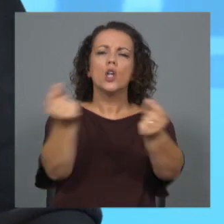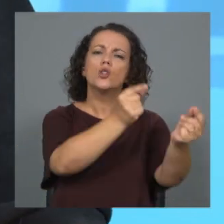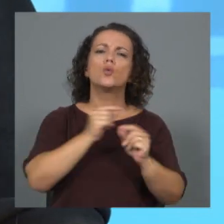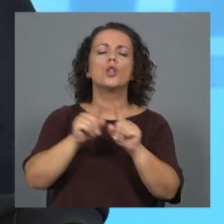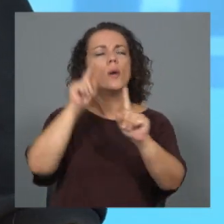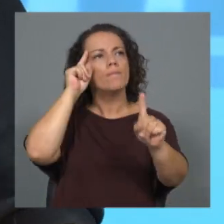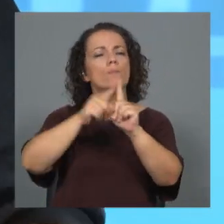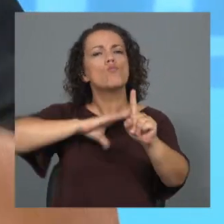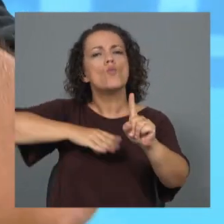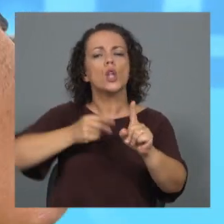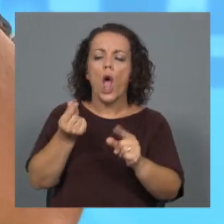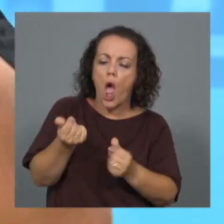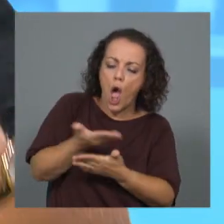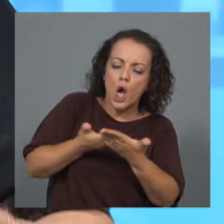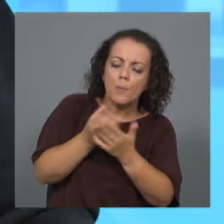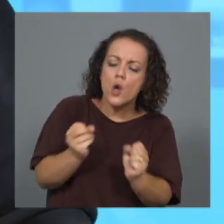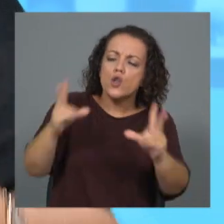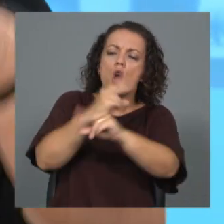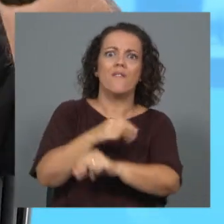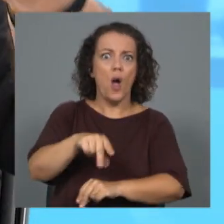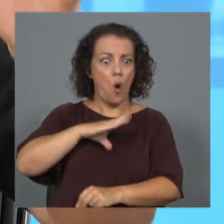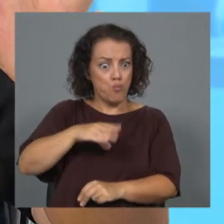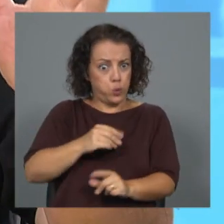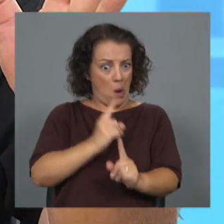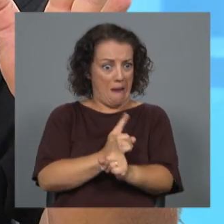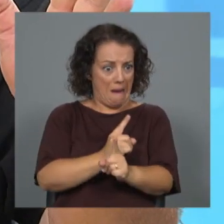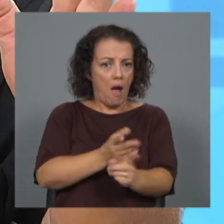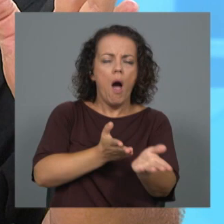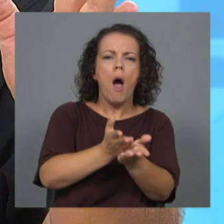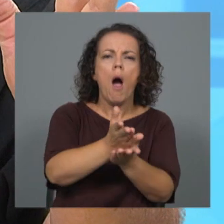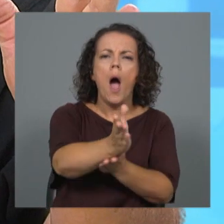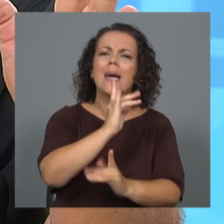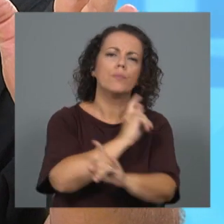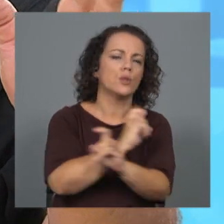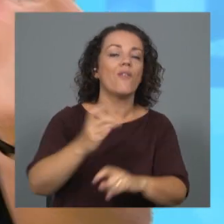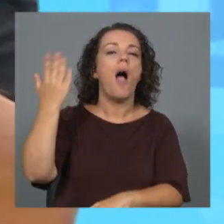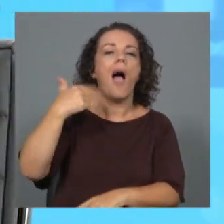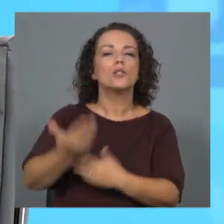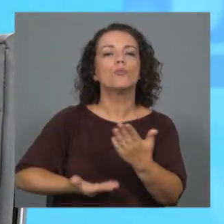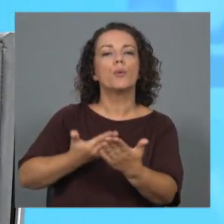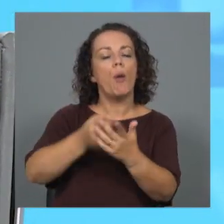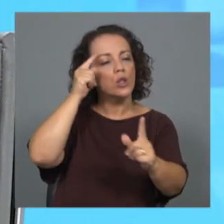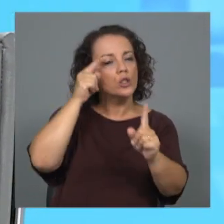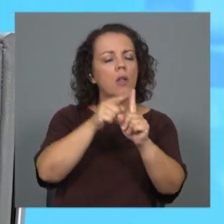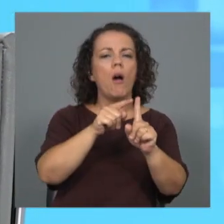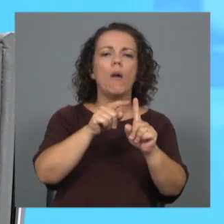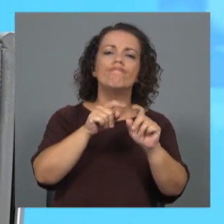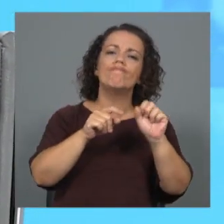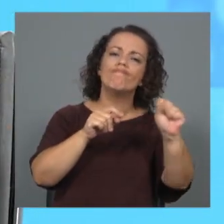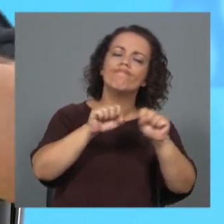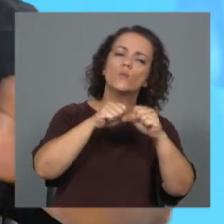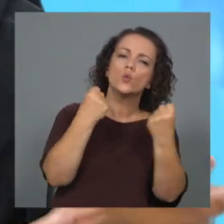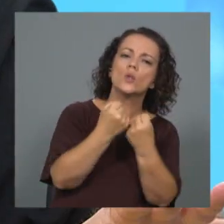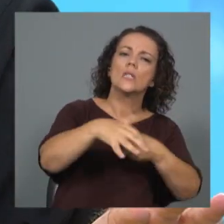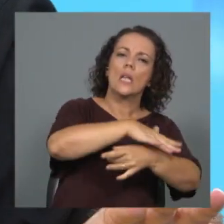assim. É preciso uma nova economia. Antes havia a proposta socialista e a proposta capitalista.